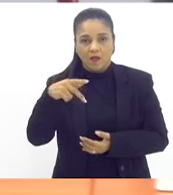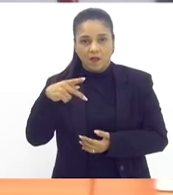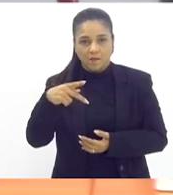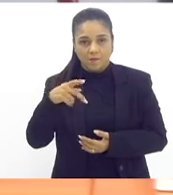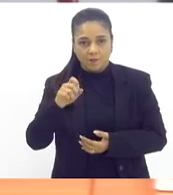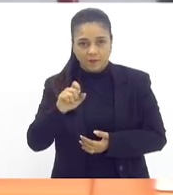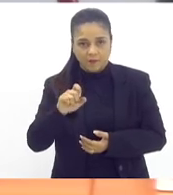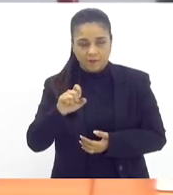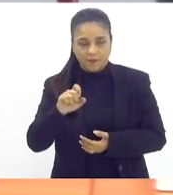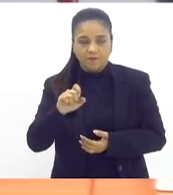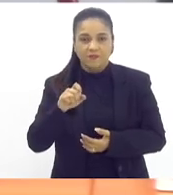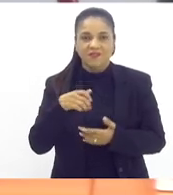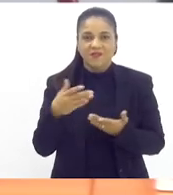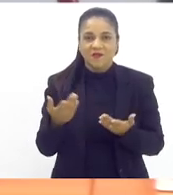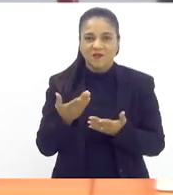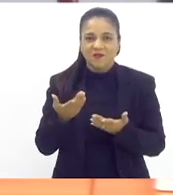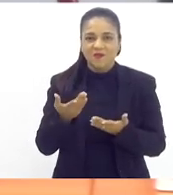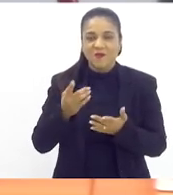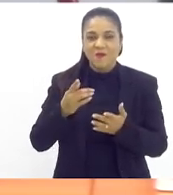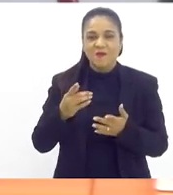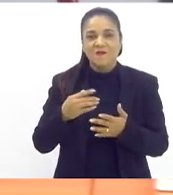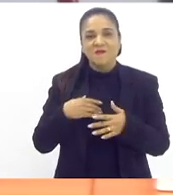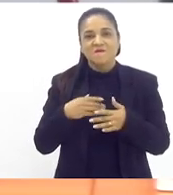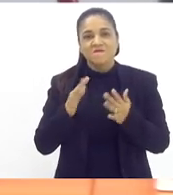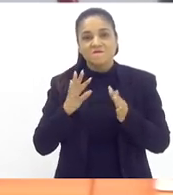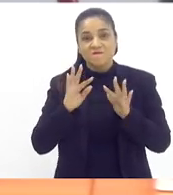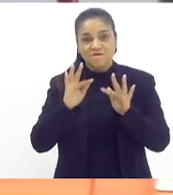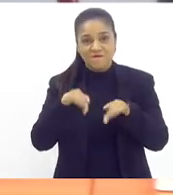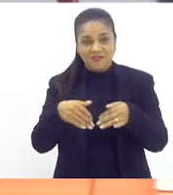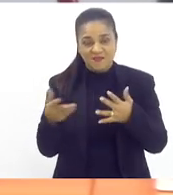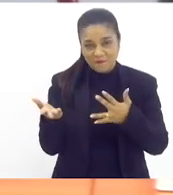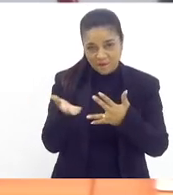na hora do gol, né, secretário? Na hora de bater o pênalti, né?